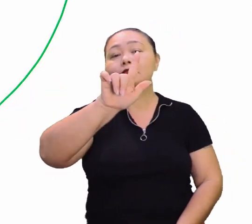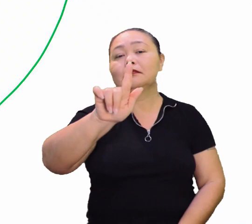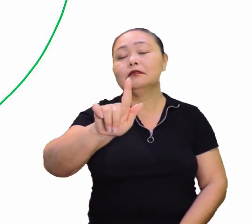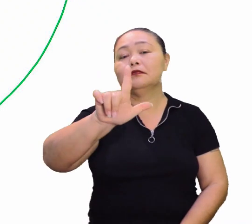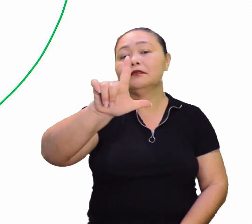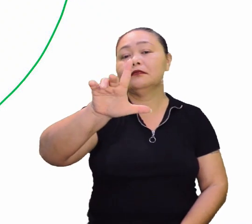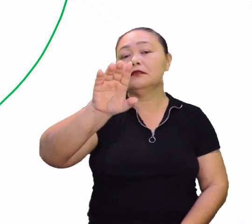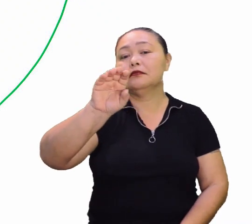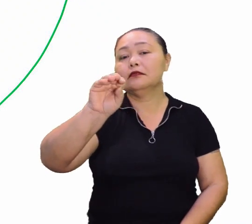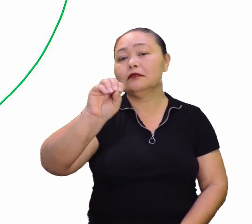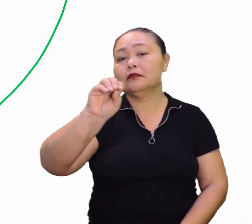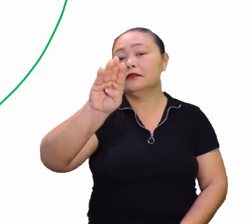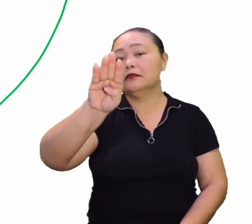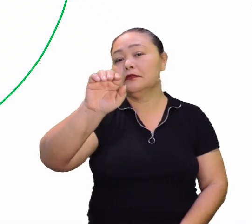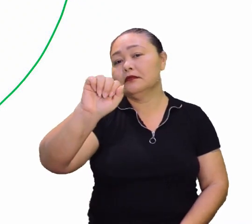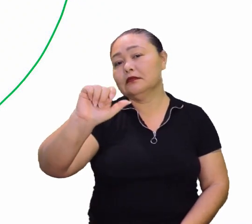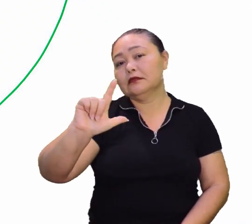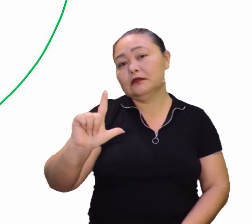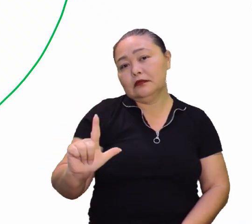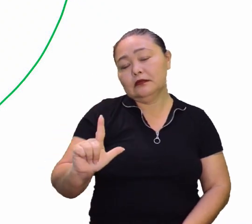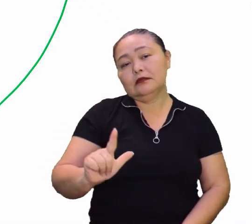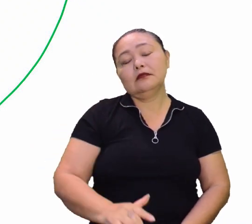inteiro, ok?